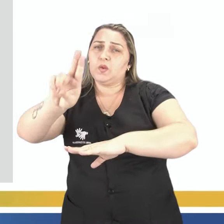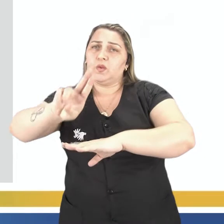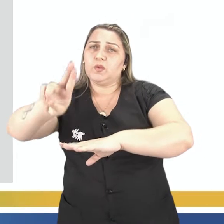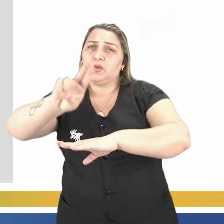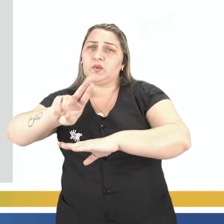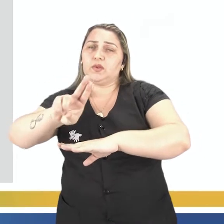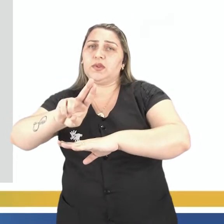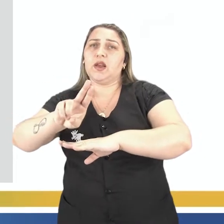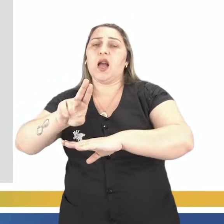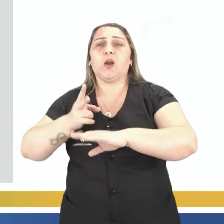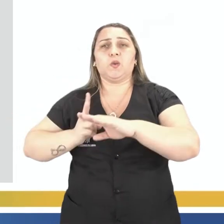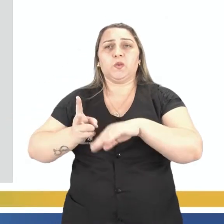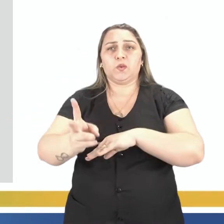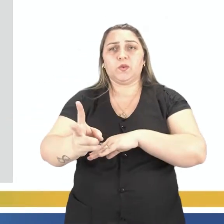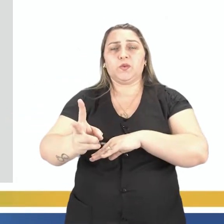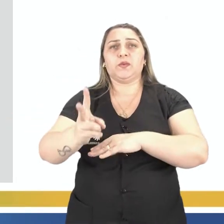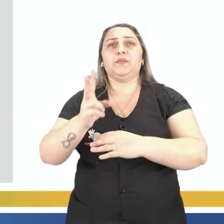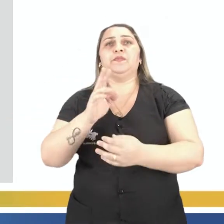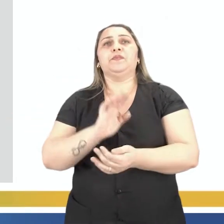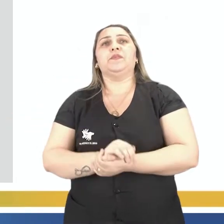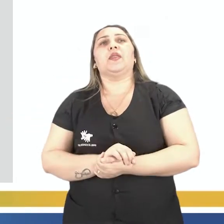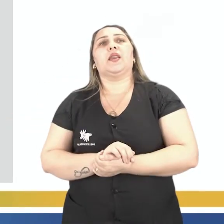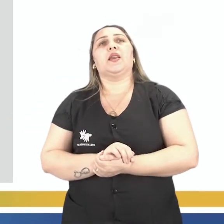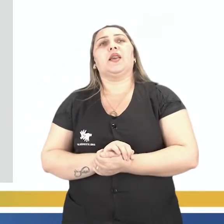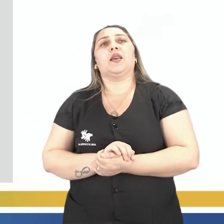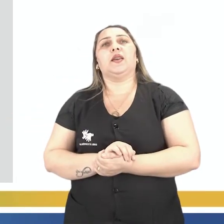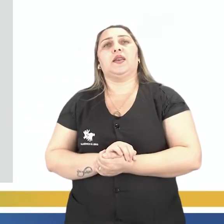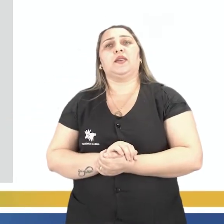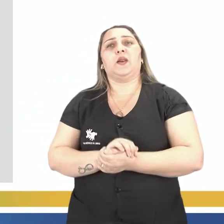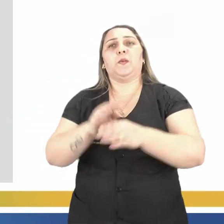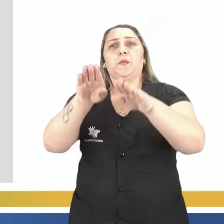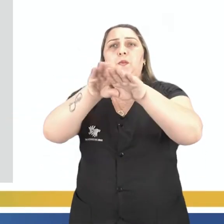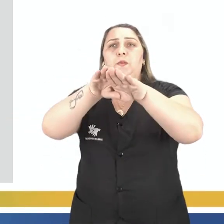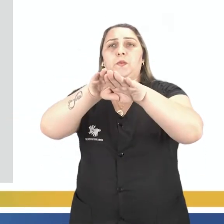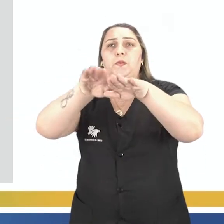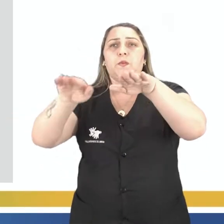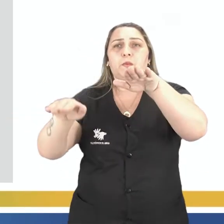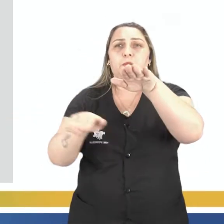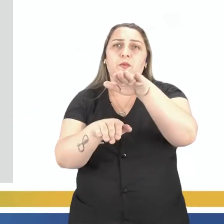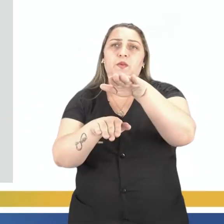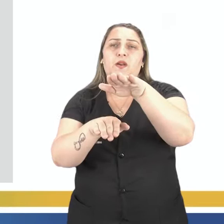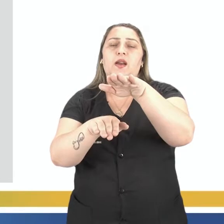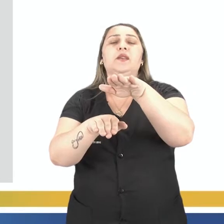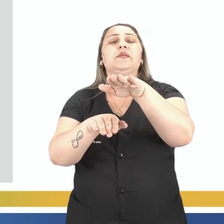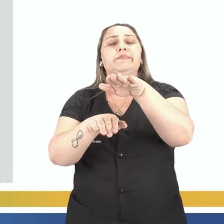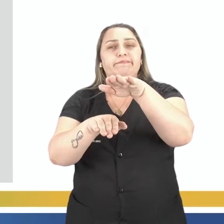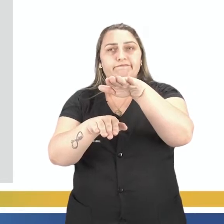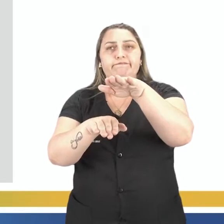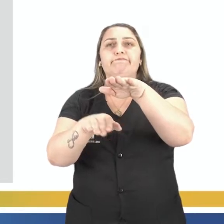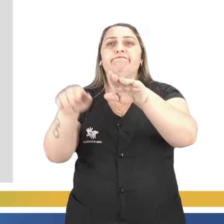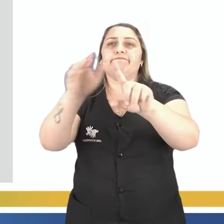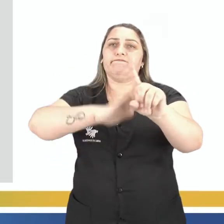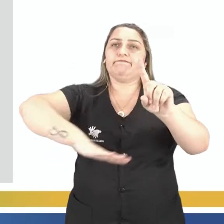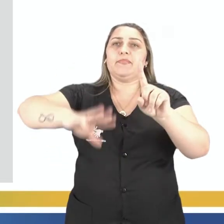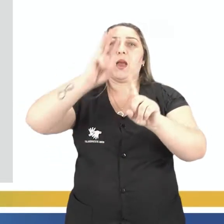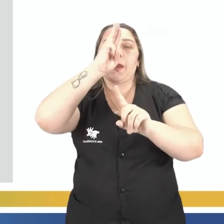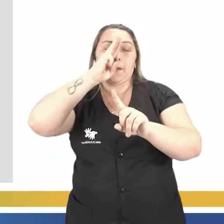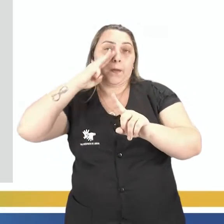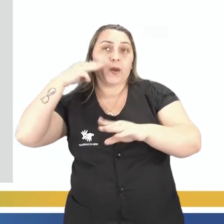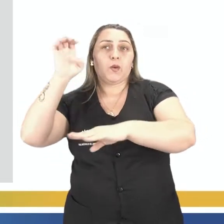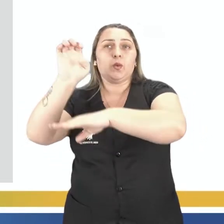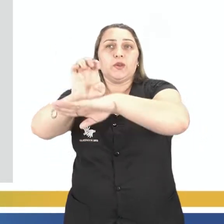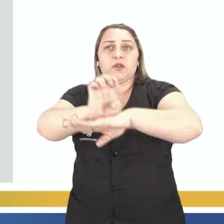modo a manter uma espécie de desigualdade na sociedade, porque, segundo Karl Marx, o